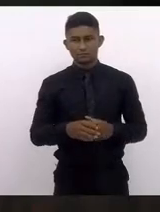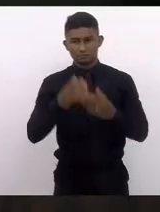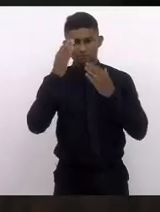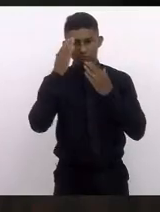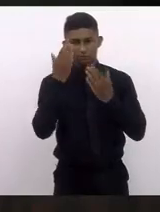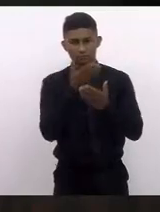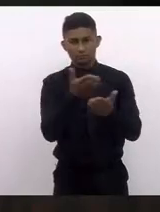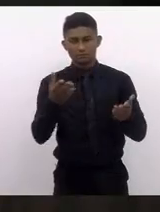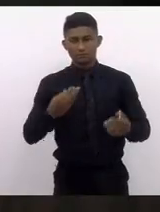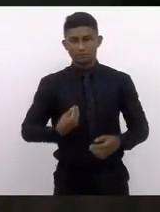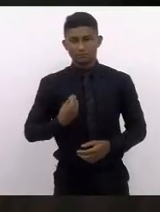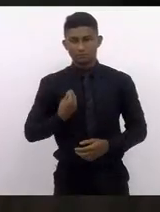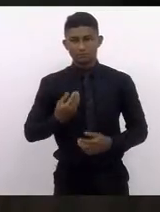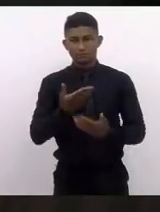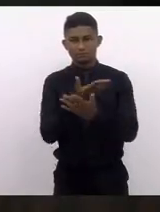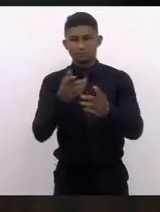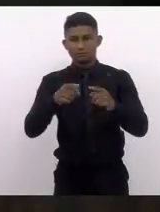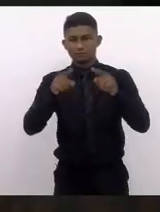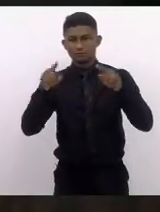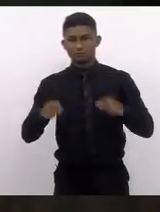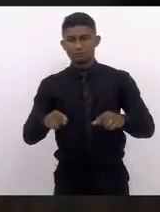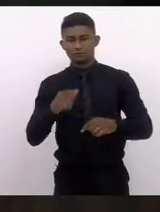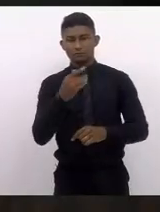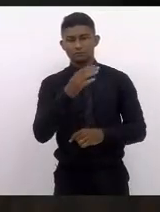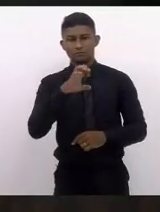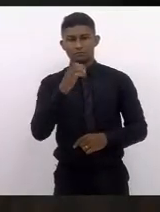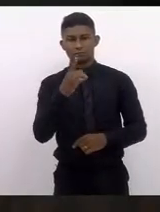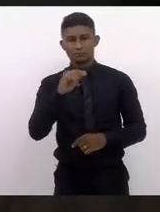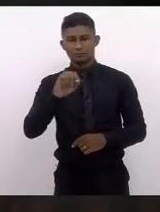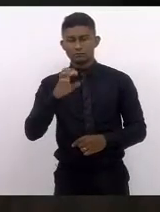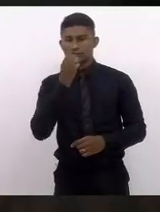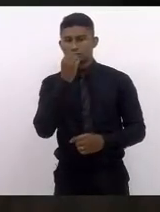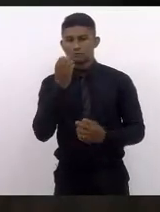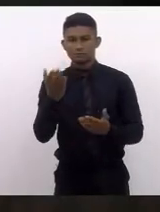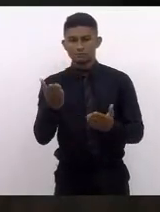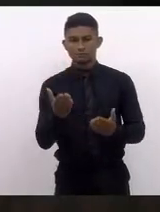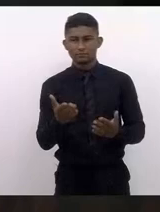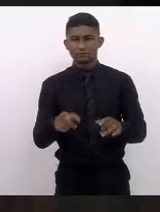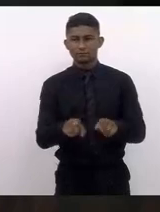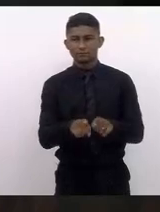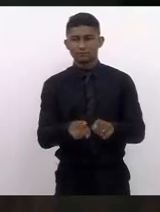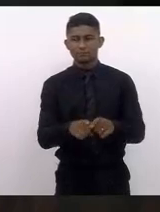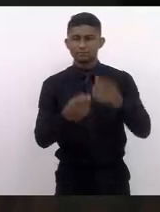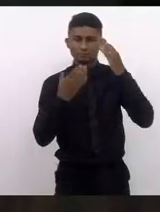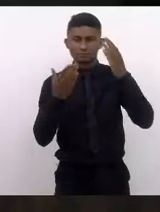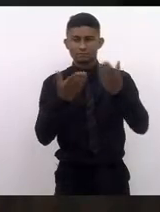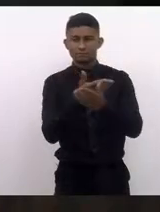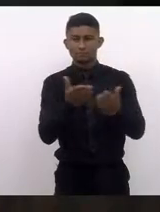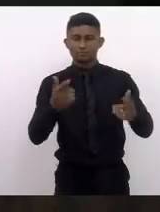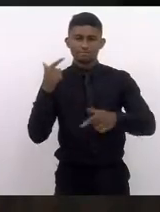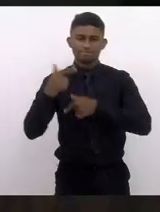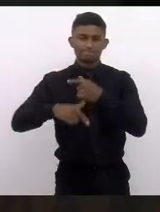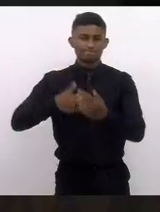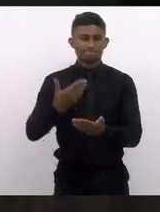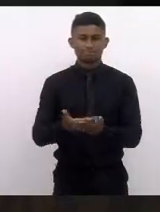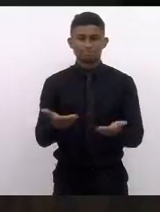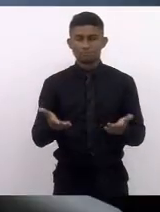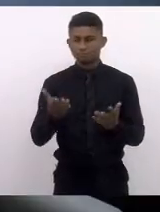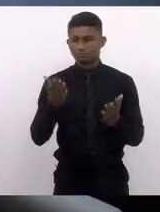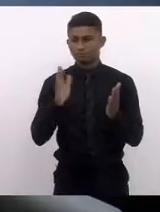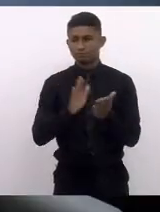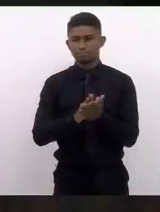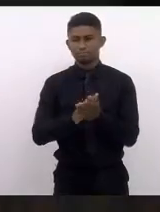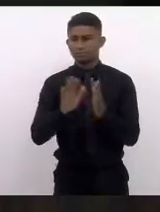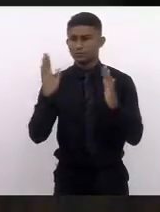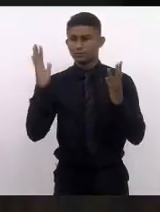e agradecer a presença de cada funcionário da Cedae sejam bem-vindos e Agradeço também por todos serviço prestado até hoje parabéns